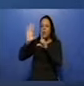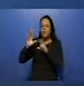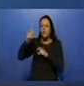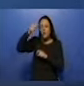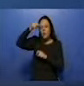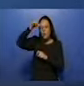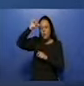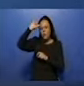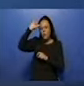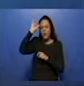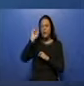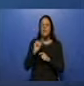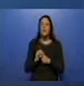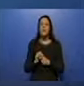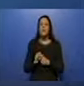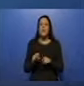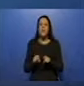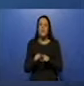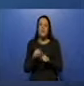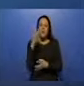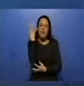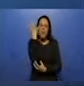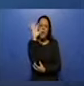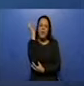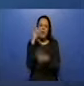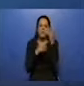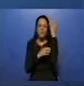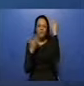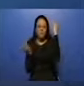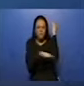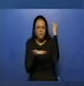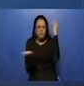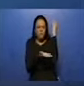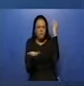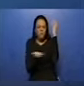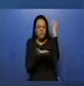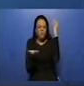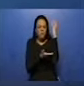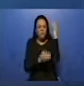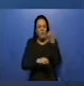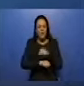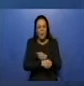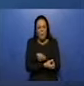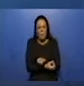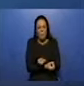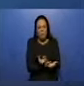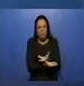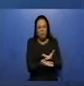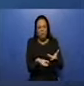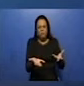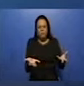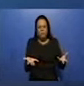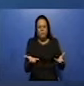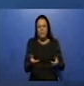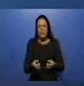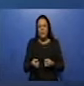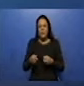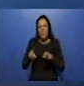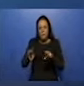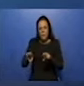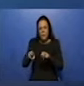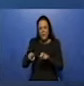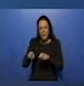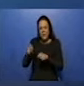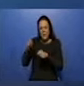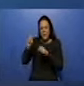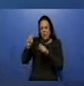o devastamento da floresta, derrubada da mata amazônica. A gente vê pela ferramenta aí que está aí